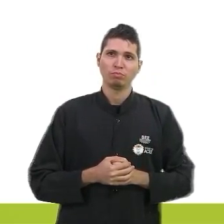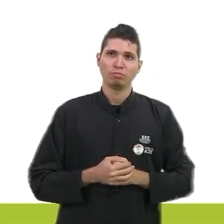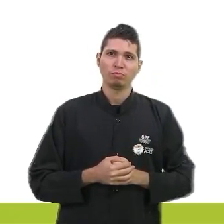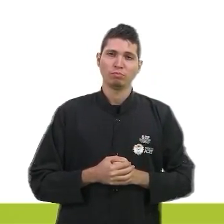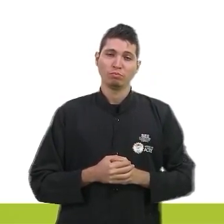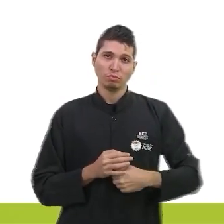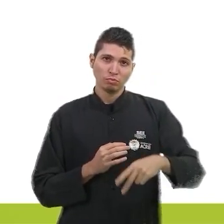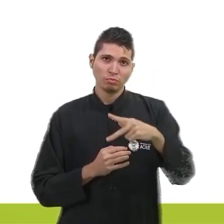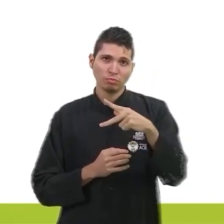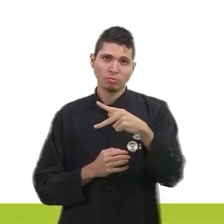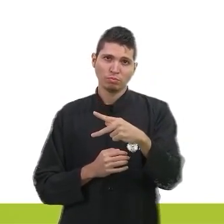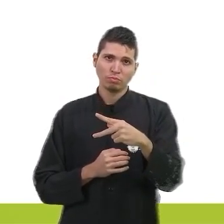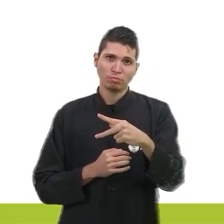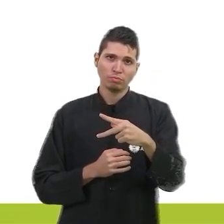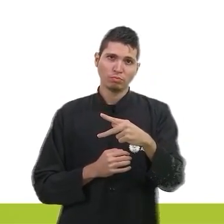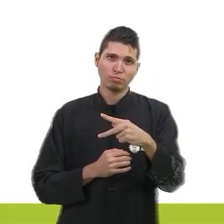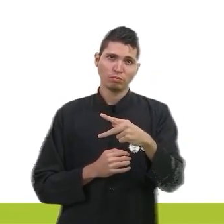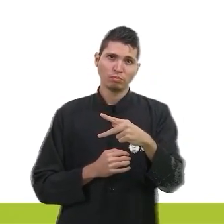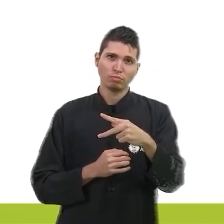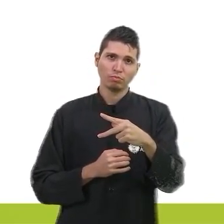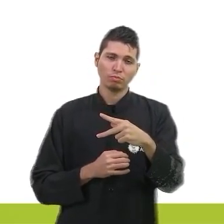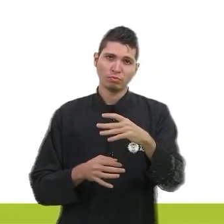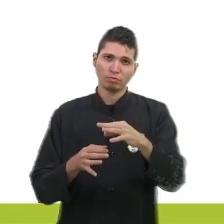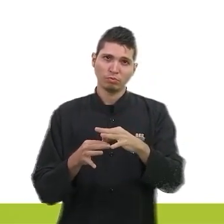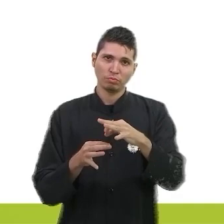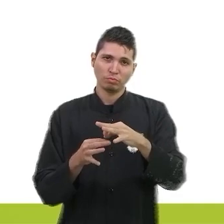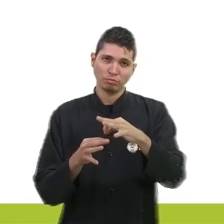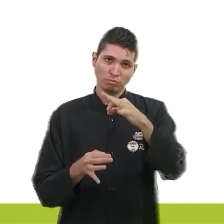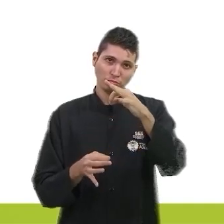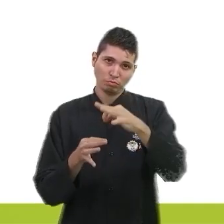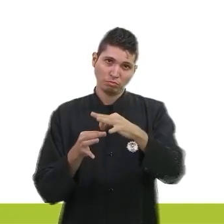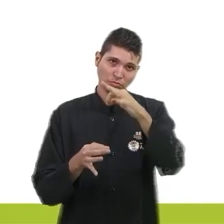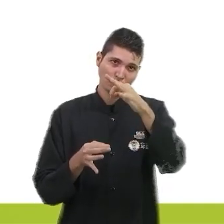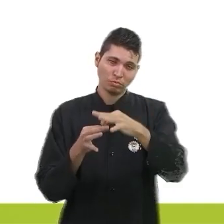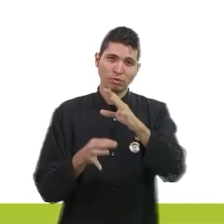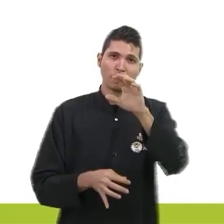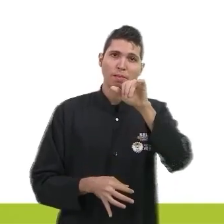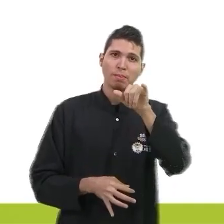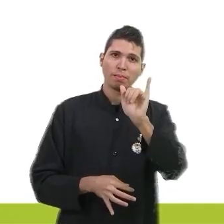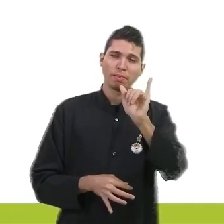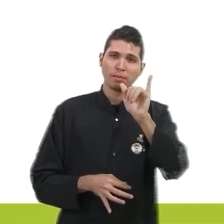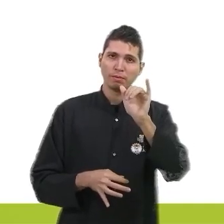do P no eixo dos y. Essa medida que vai dar origem até o